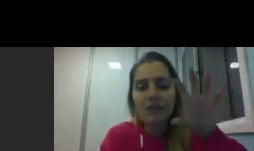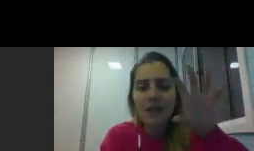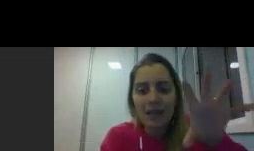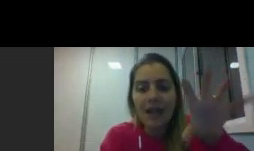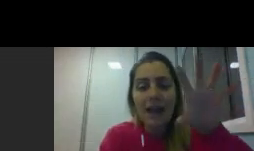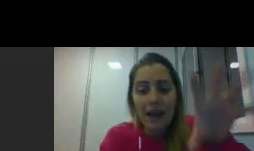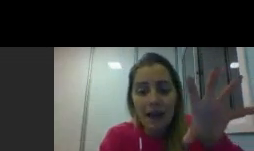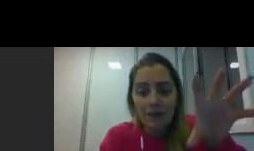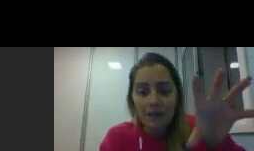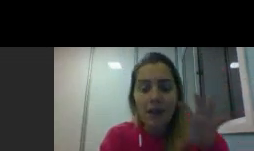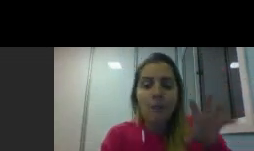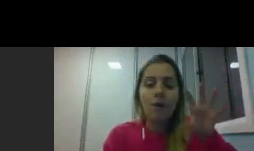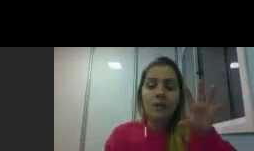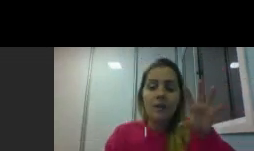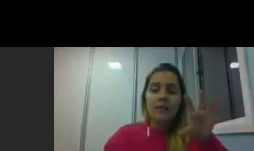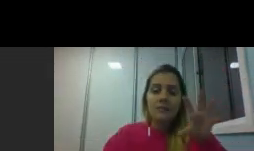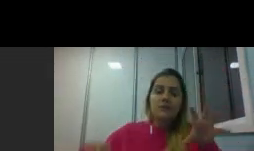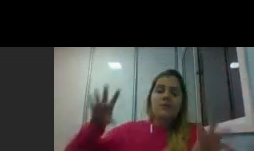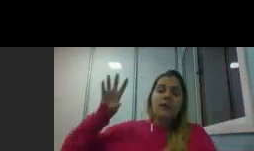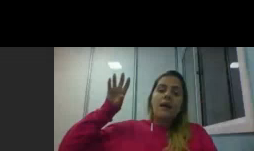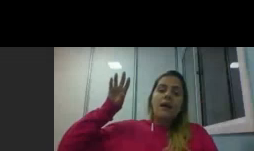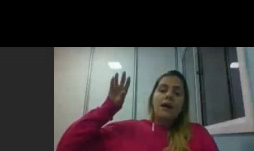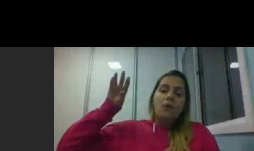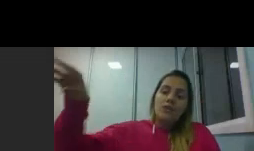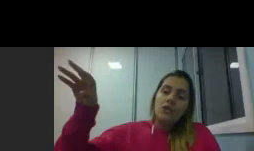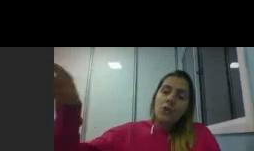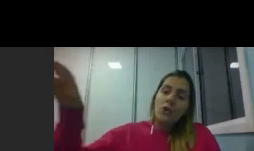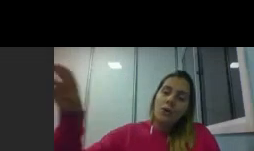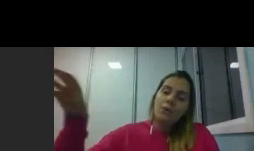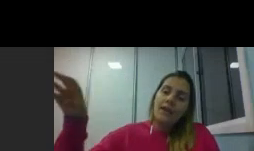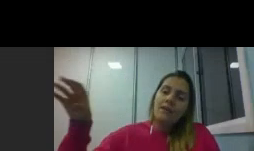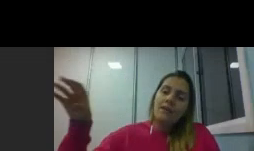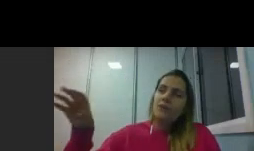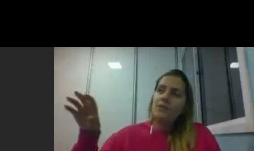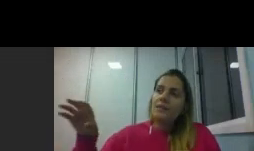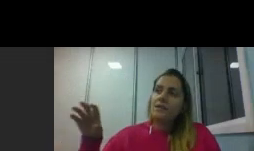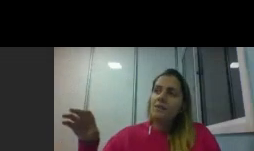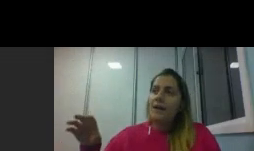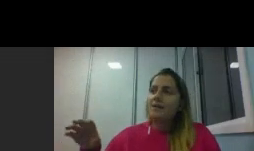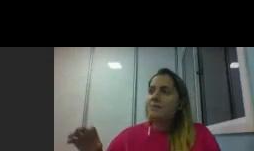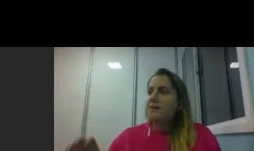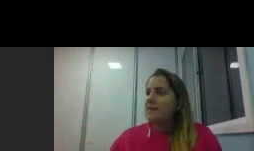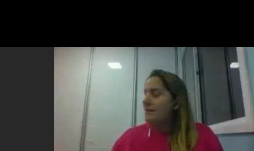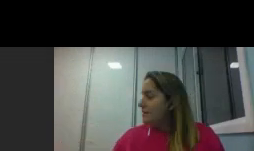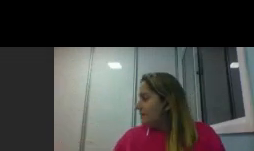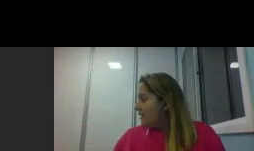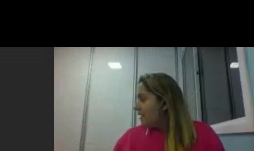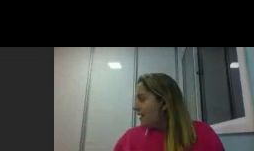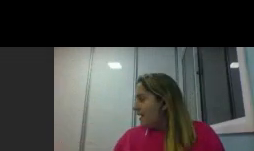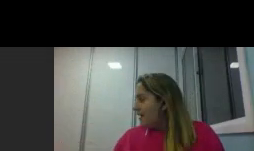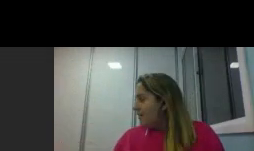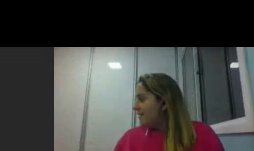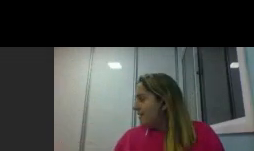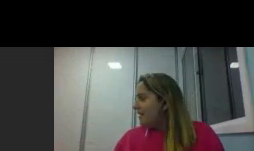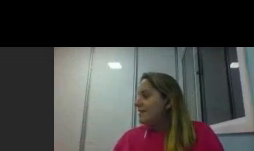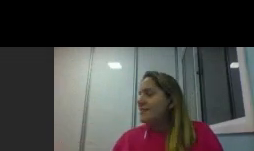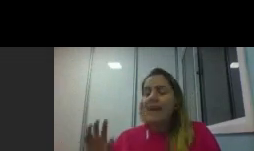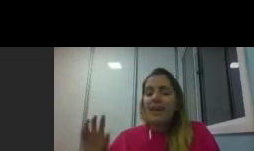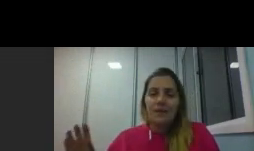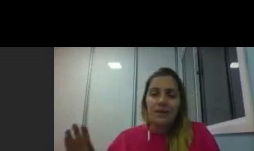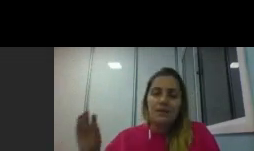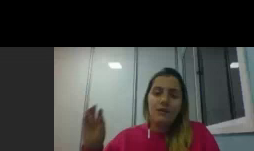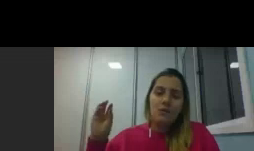nós falamos que ele é A. Portanto, o anticorpo que ele vai produzir nesse plasma, ele